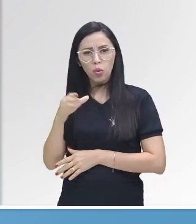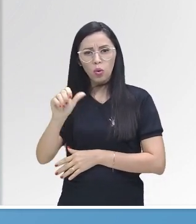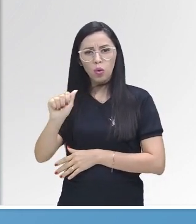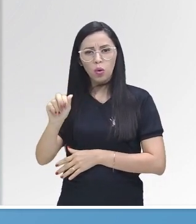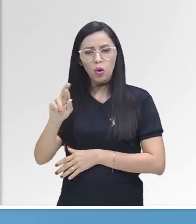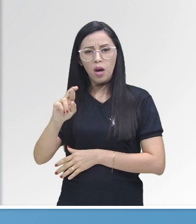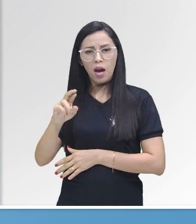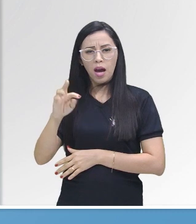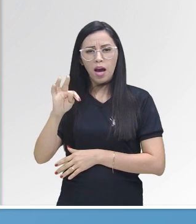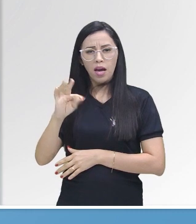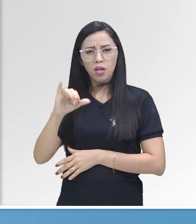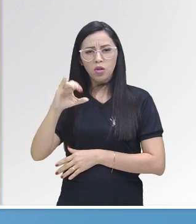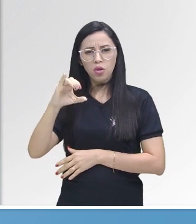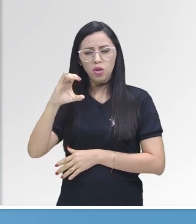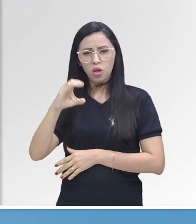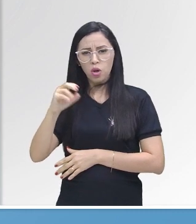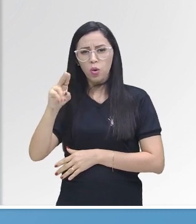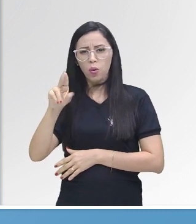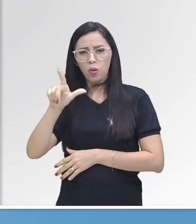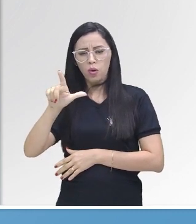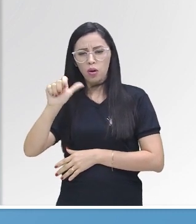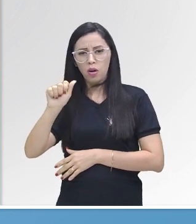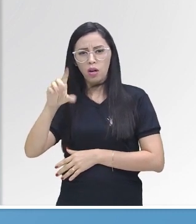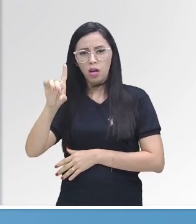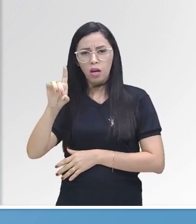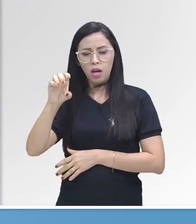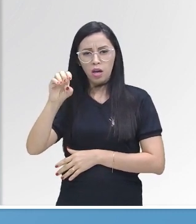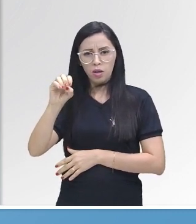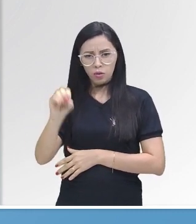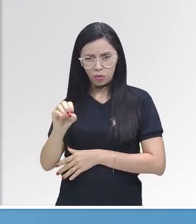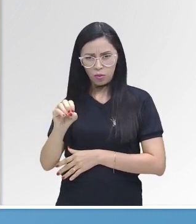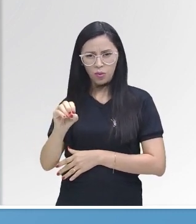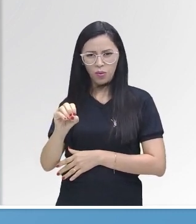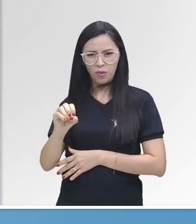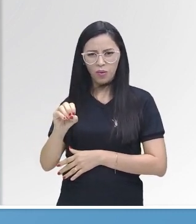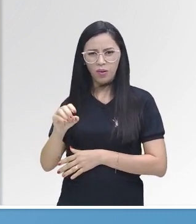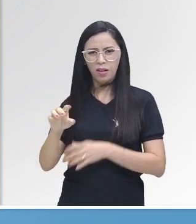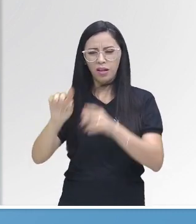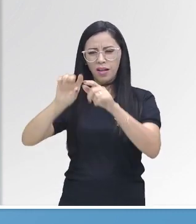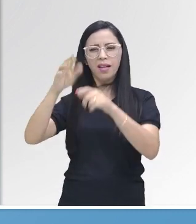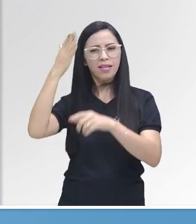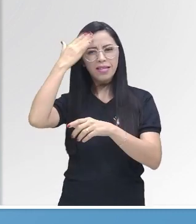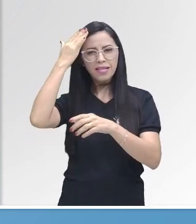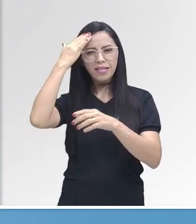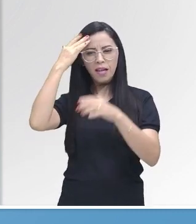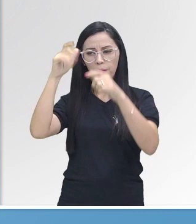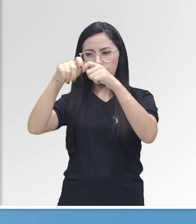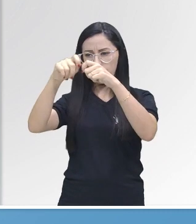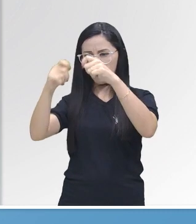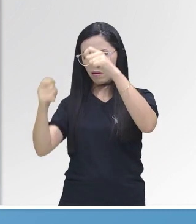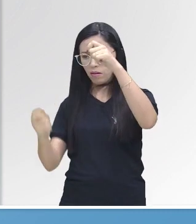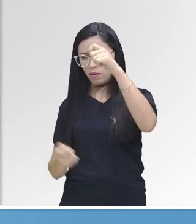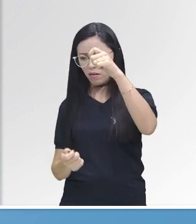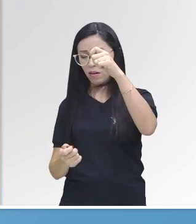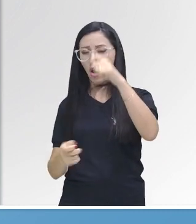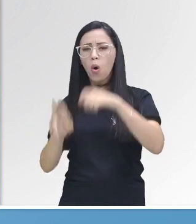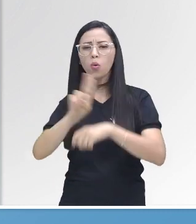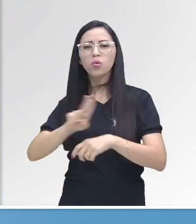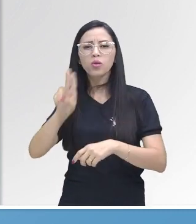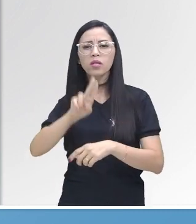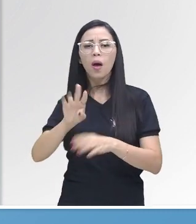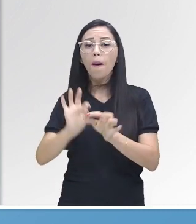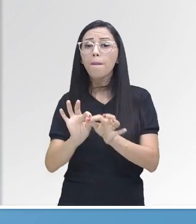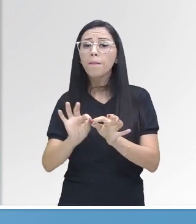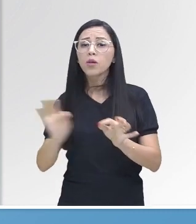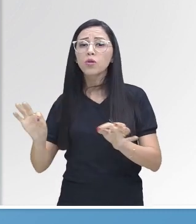Muito bem. O metro articulado é usado para medir paredes, portas, janelas,